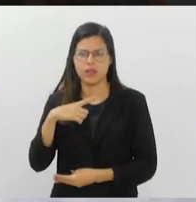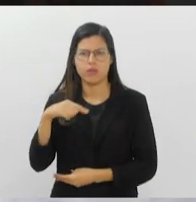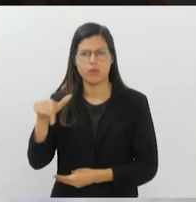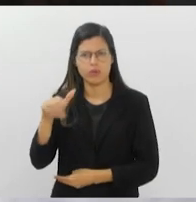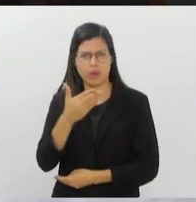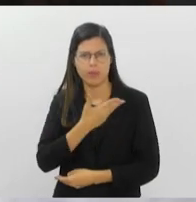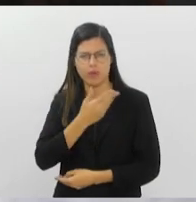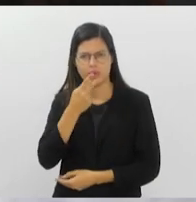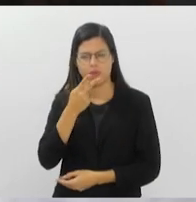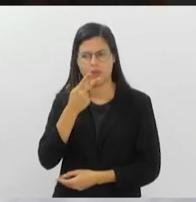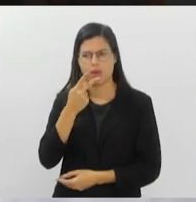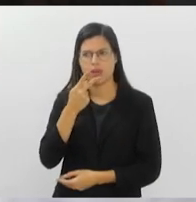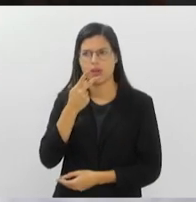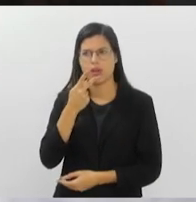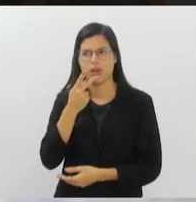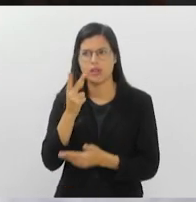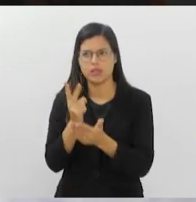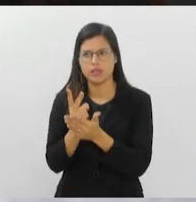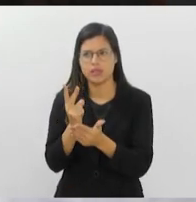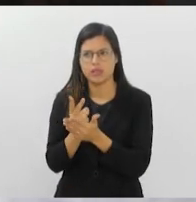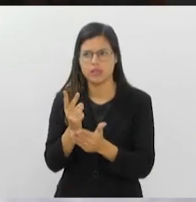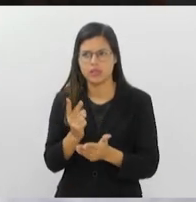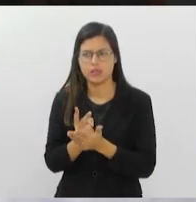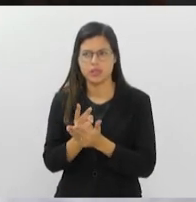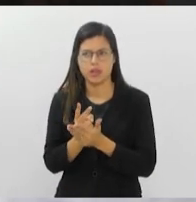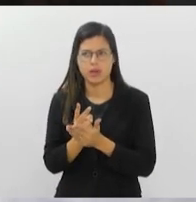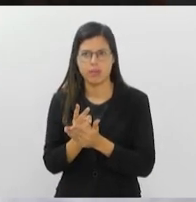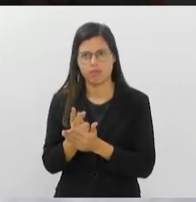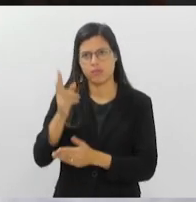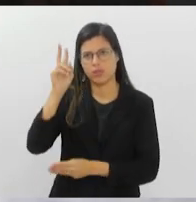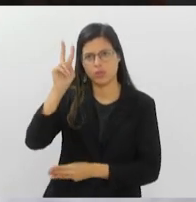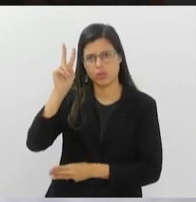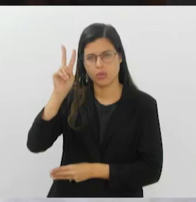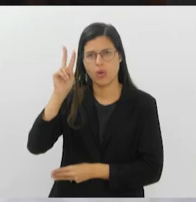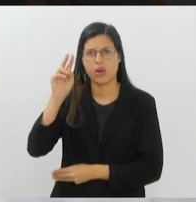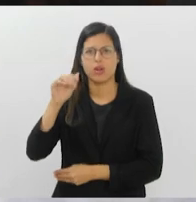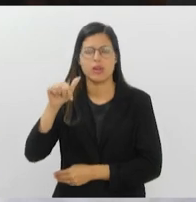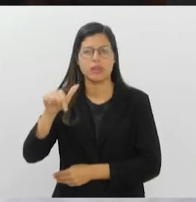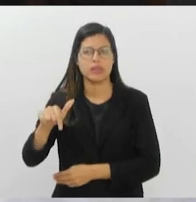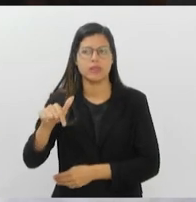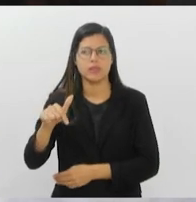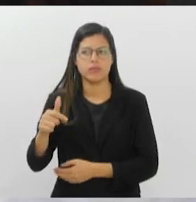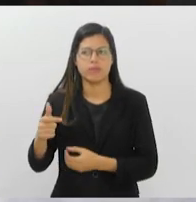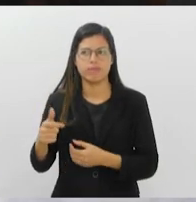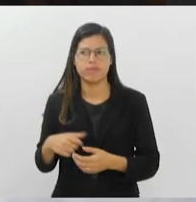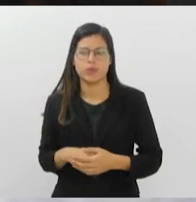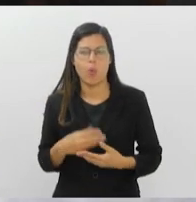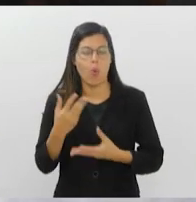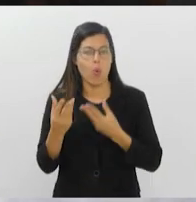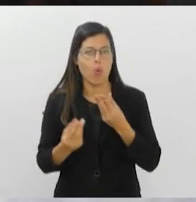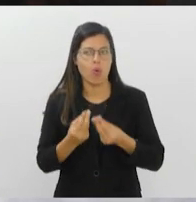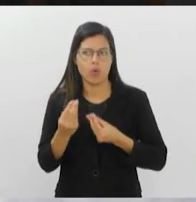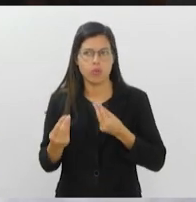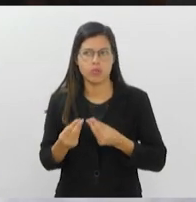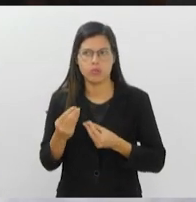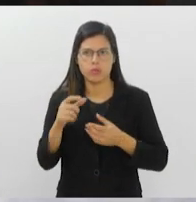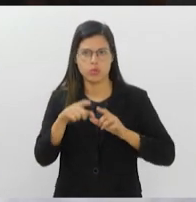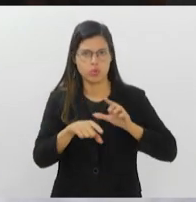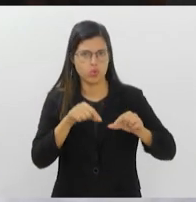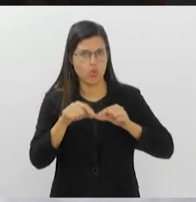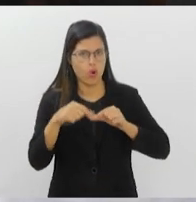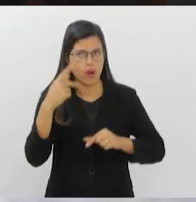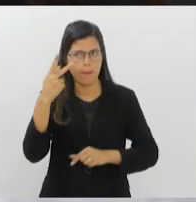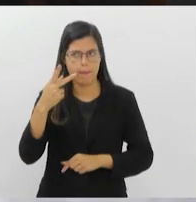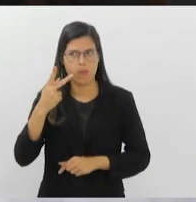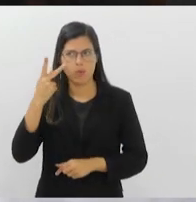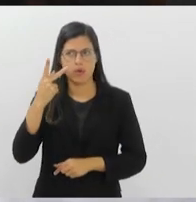companheiro Renato Cinco, né, André? Sempre resgatava essa história de como, né, escolhas políticas,